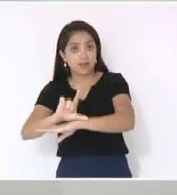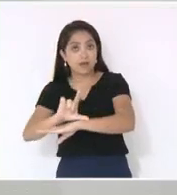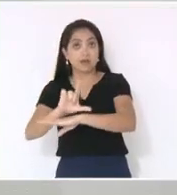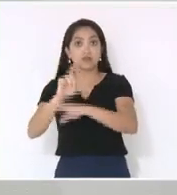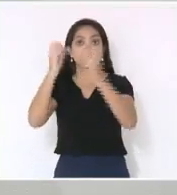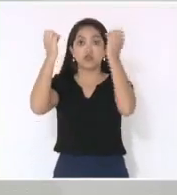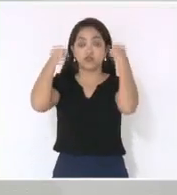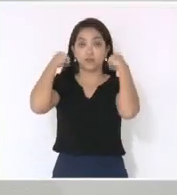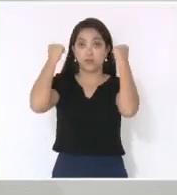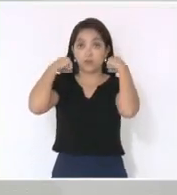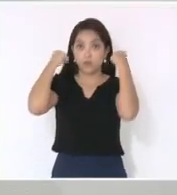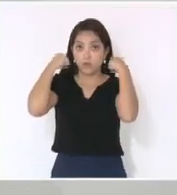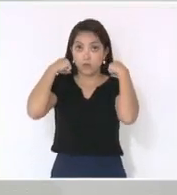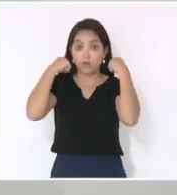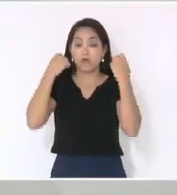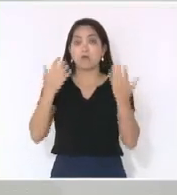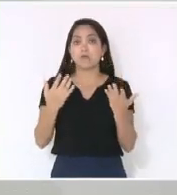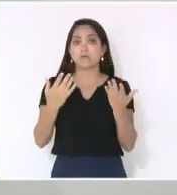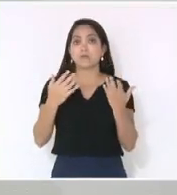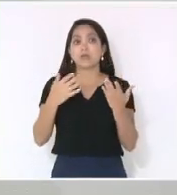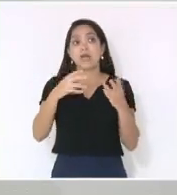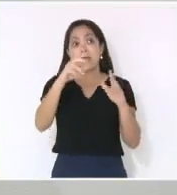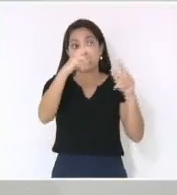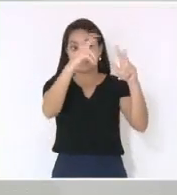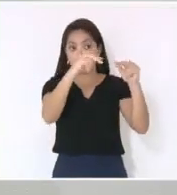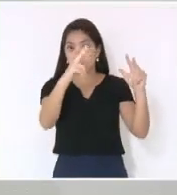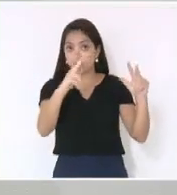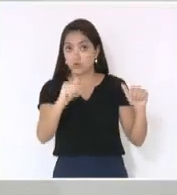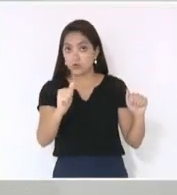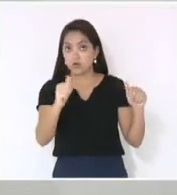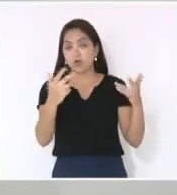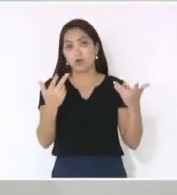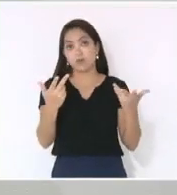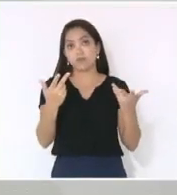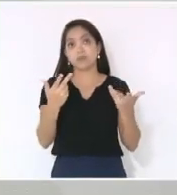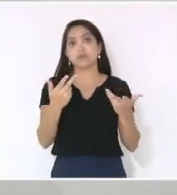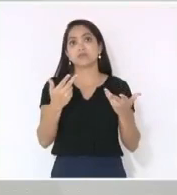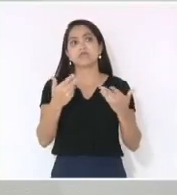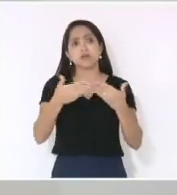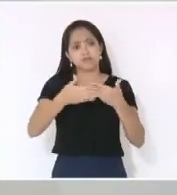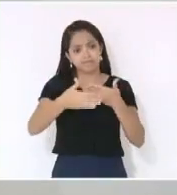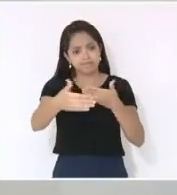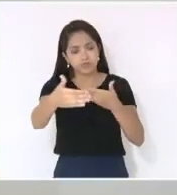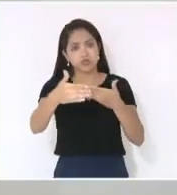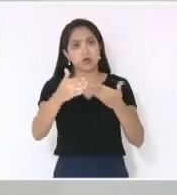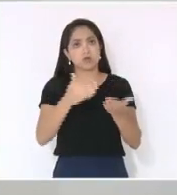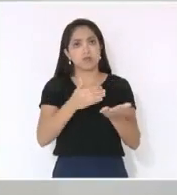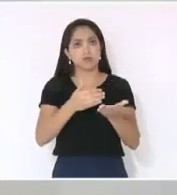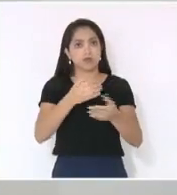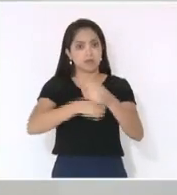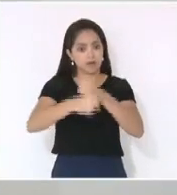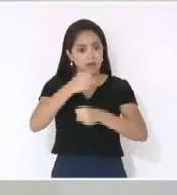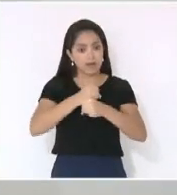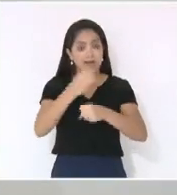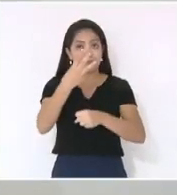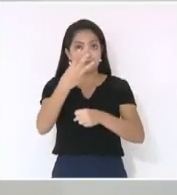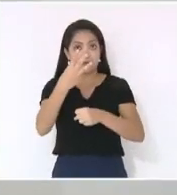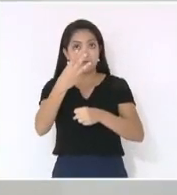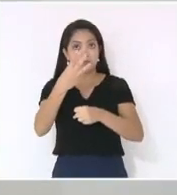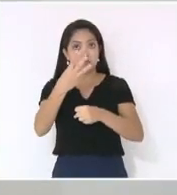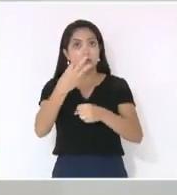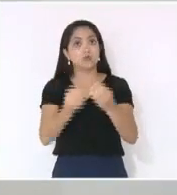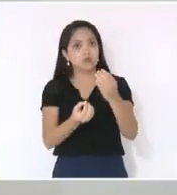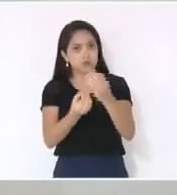Chapecó. A Grande Florianópolis, como sempre, saiu sempre na frente. Há 3 anos já criaram